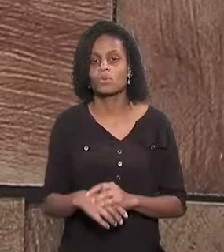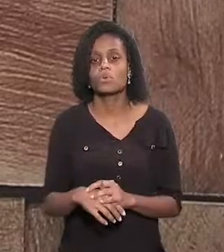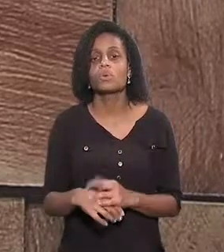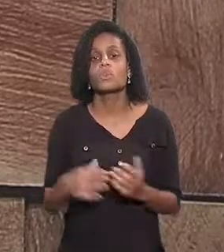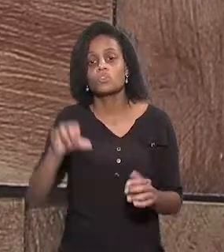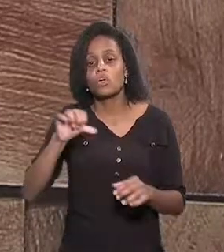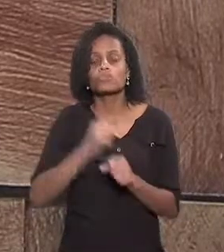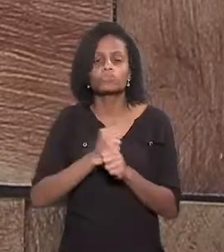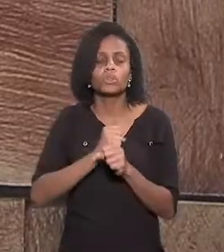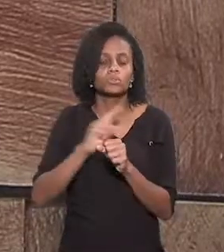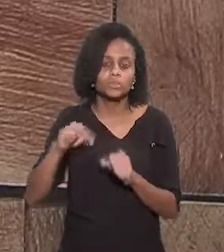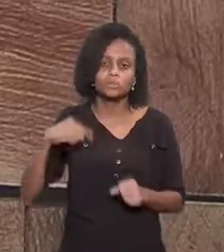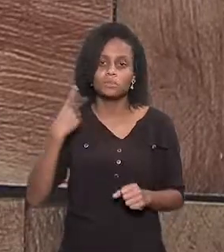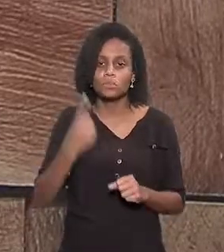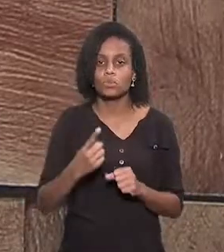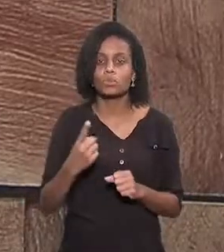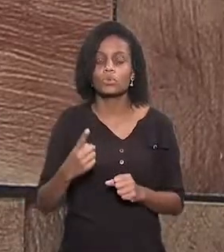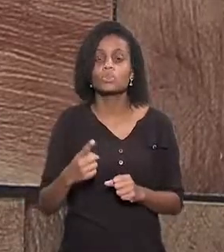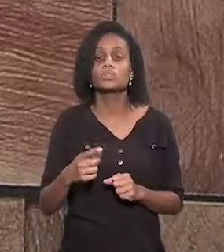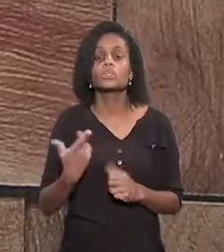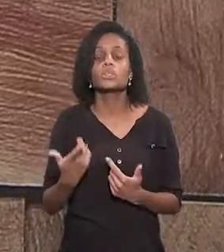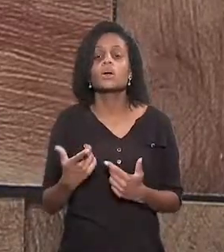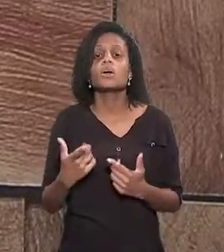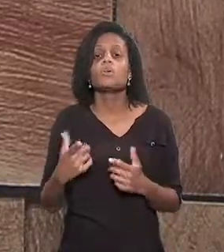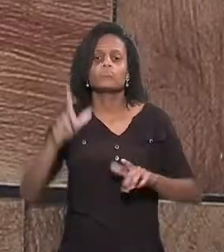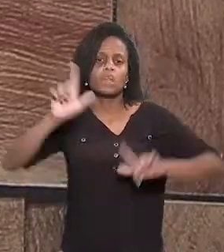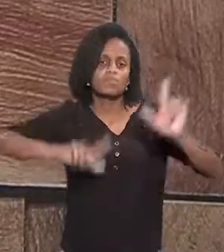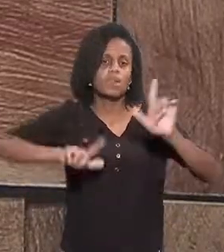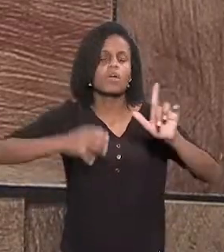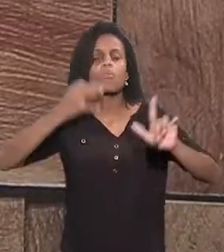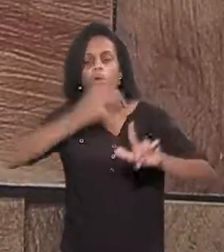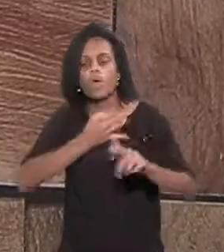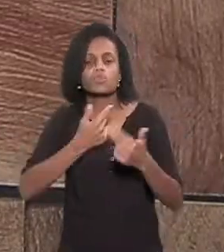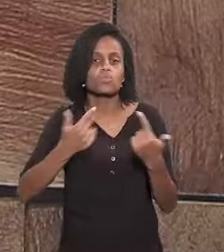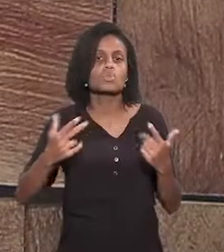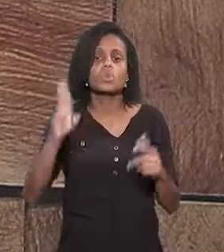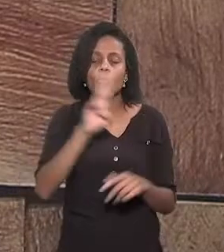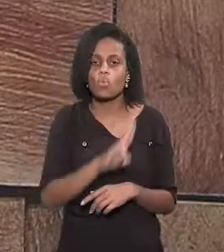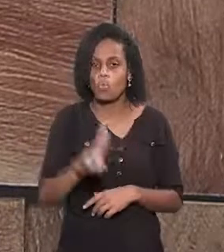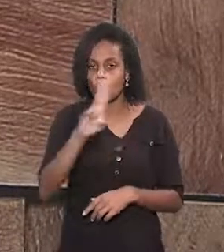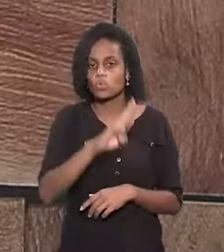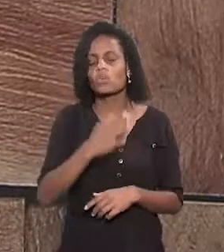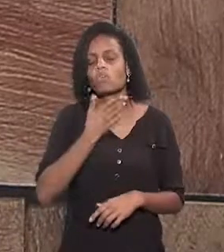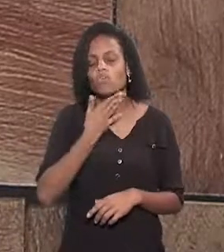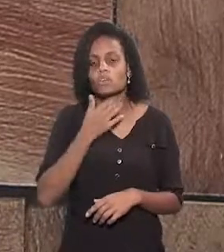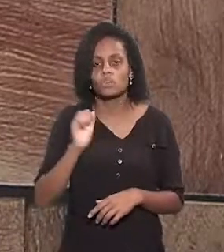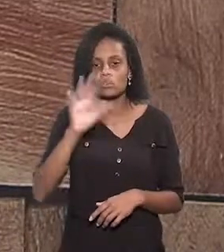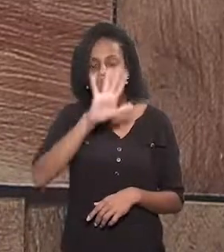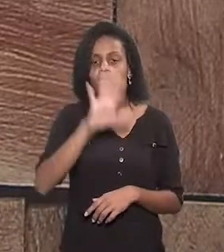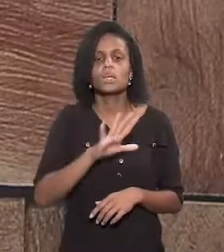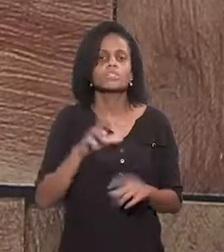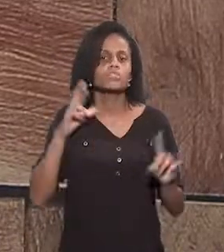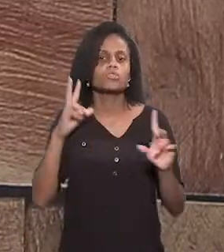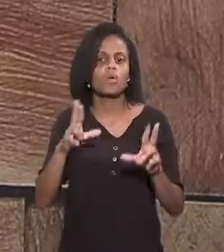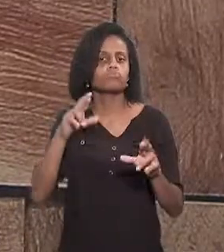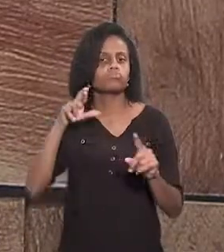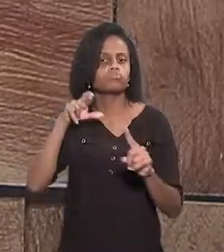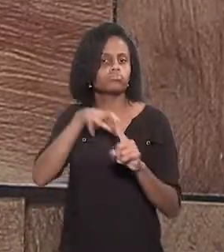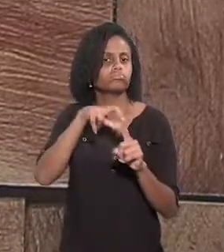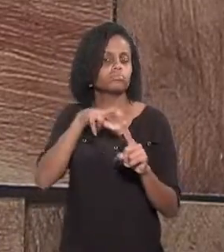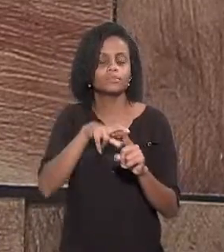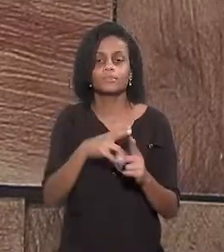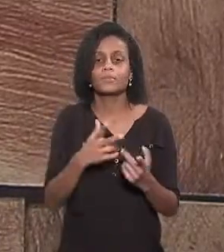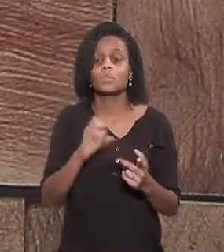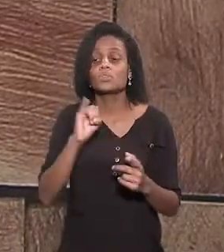2010. Hoje, 9 anos depois, ainda muitos veículos de comunicação continuam usando o Voz da Comunidade como referência. Então,